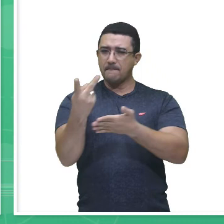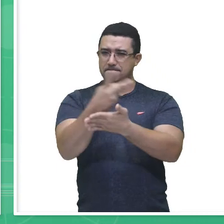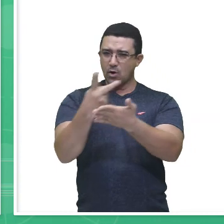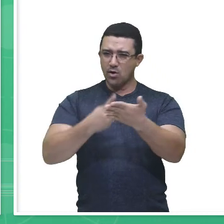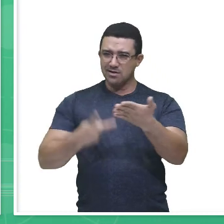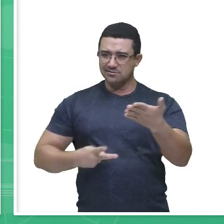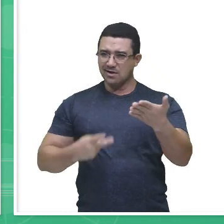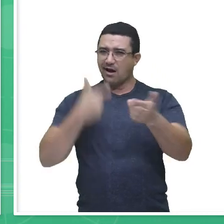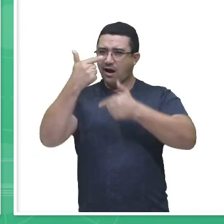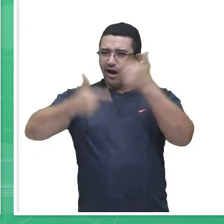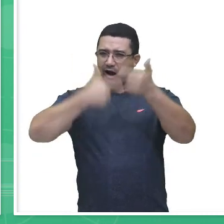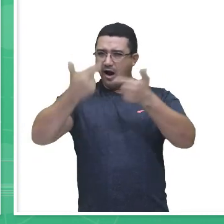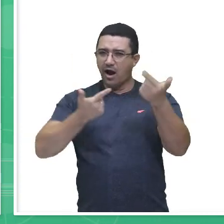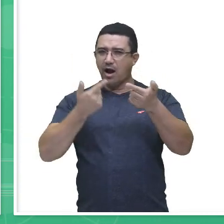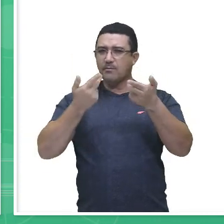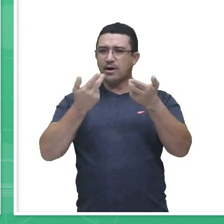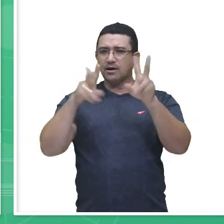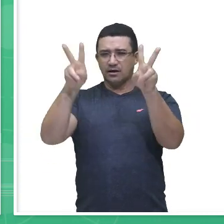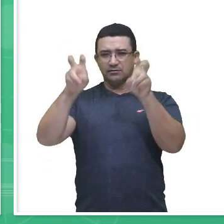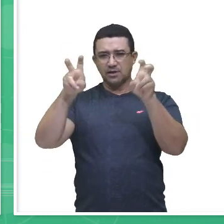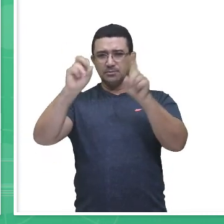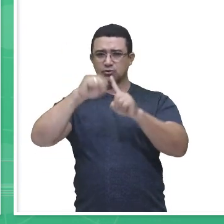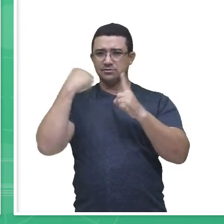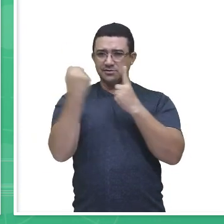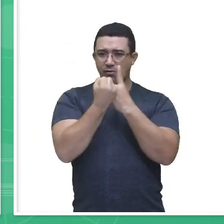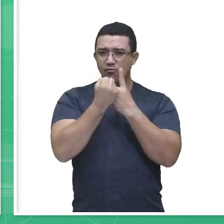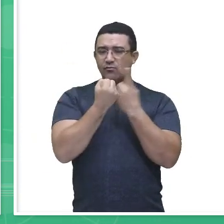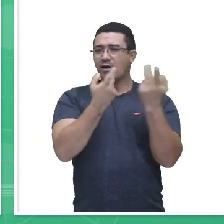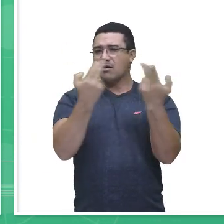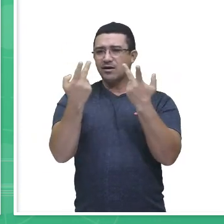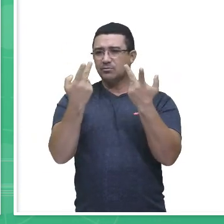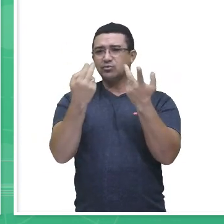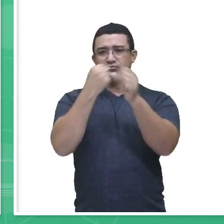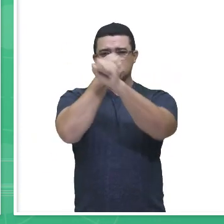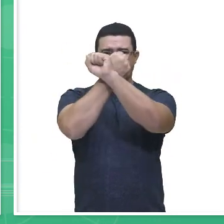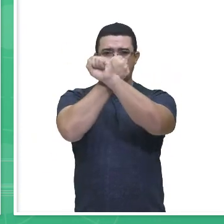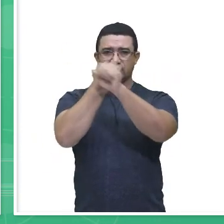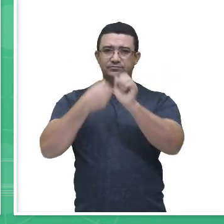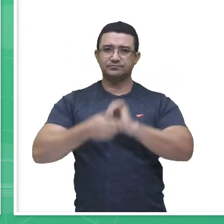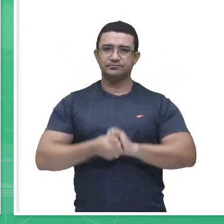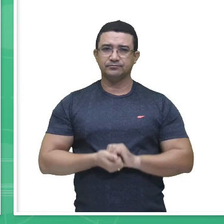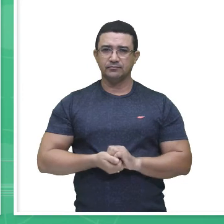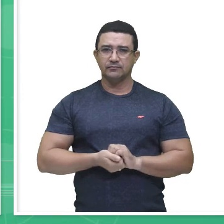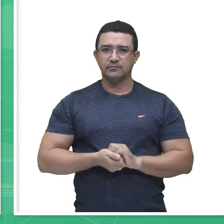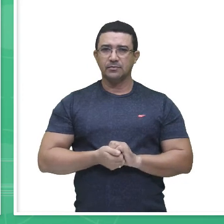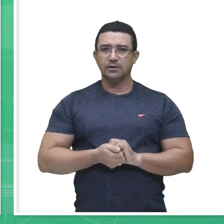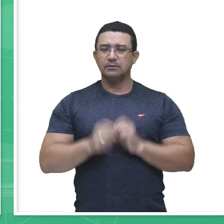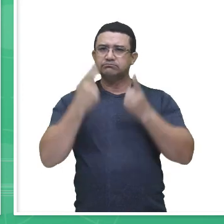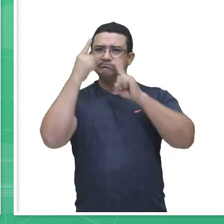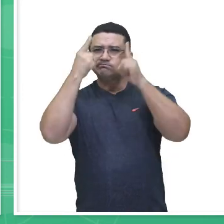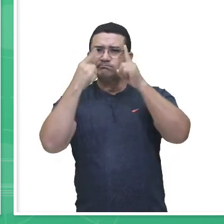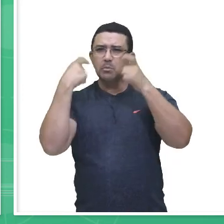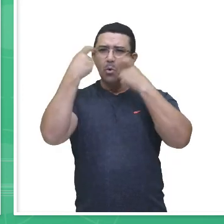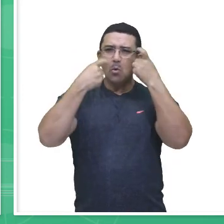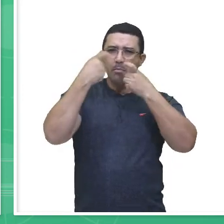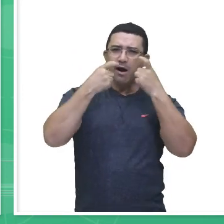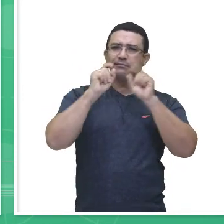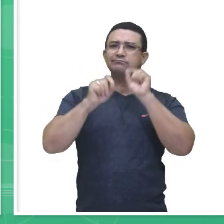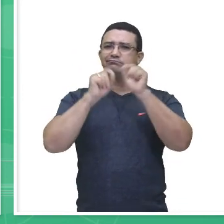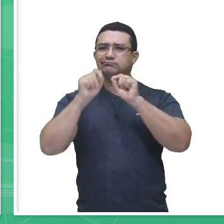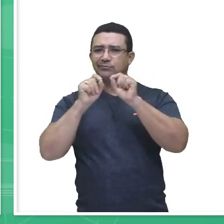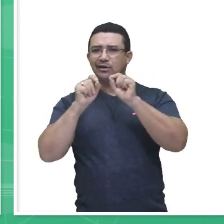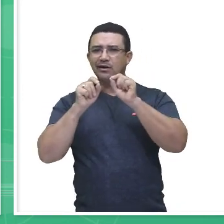causas sociais como a escravidão. C, expressão preocupada com o senso da